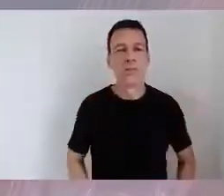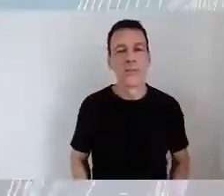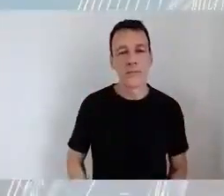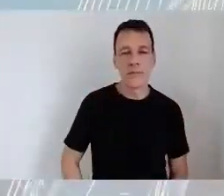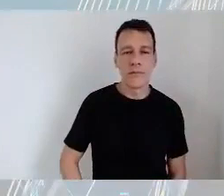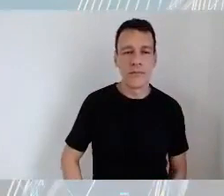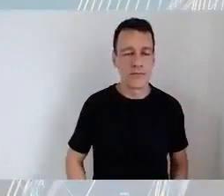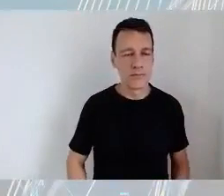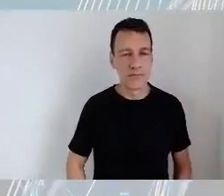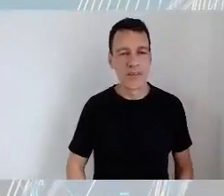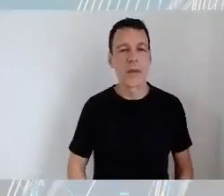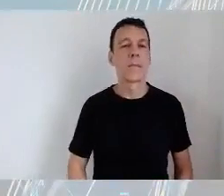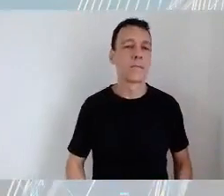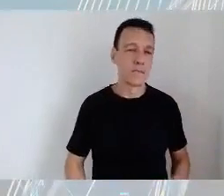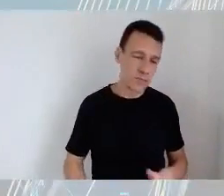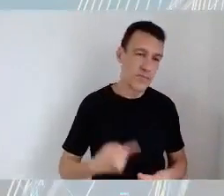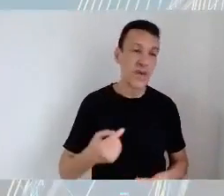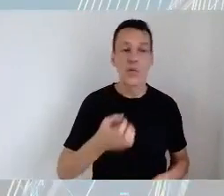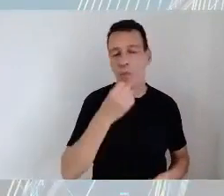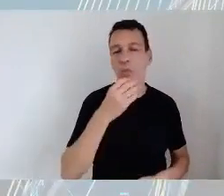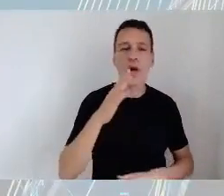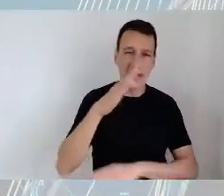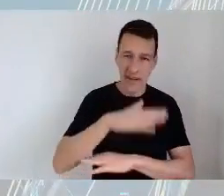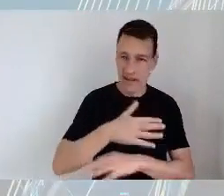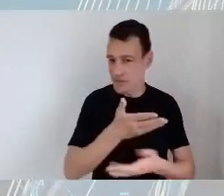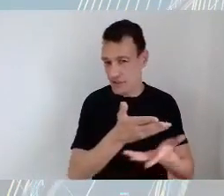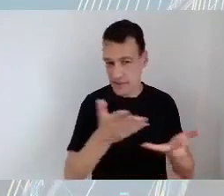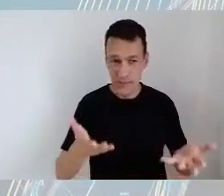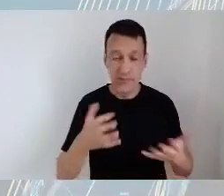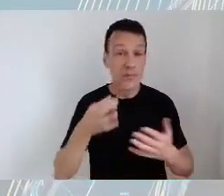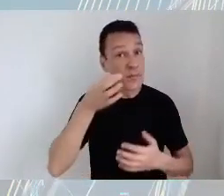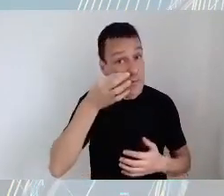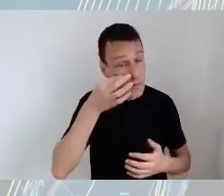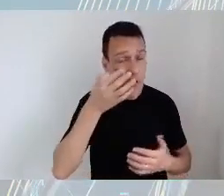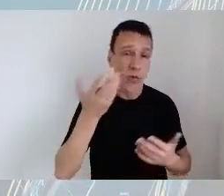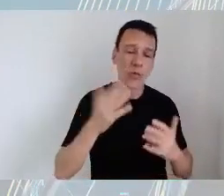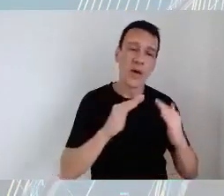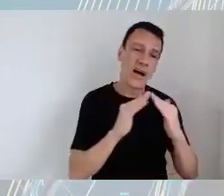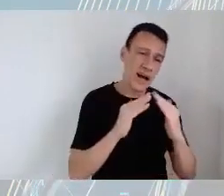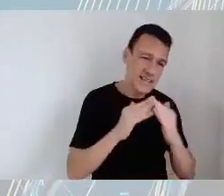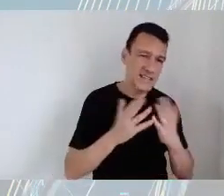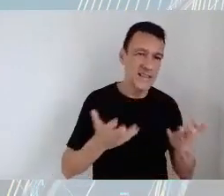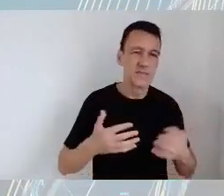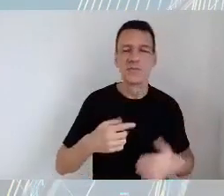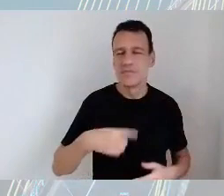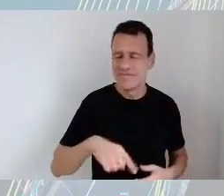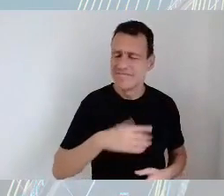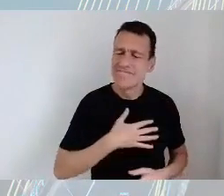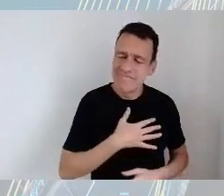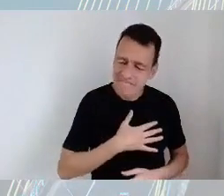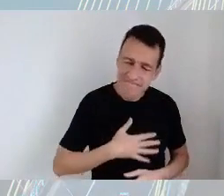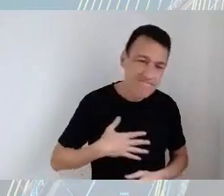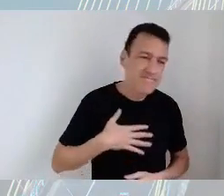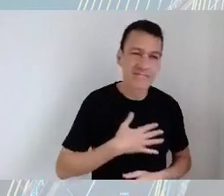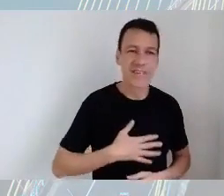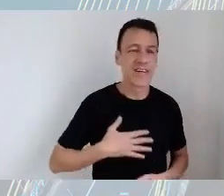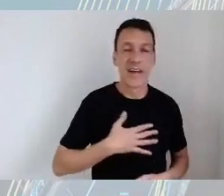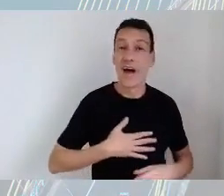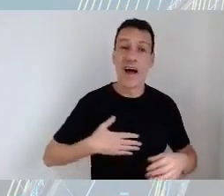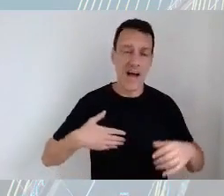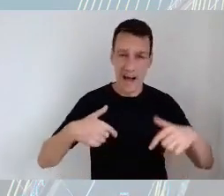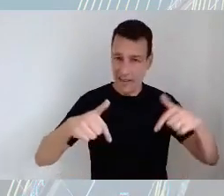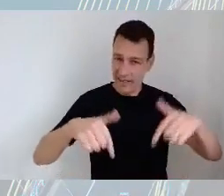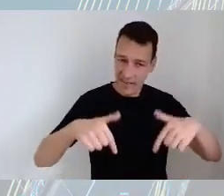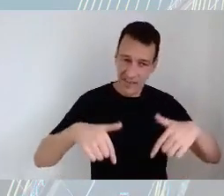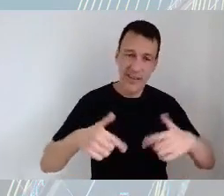Boa tarde a todos, para os que estão aqui presencialmente, os que estão em casa também. Acho que é um prazer estar aqui para falar com vocês e contar um pouquinho sobre o